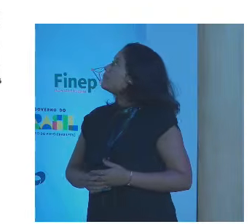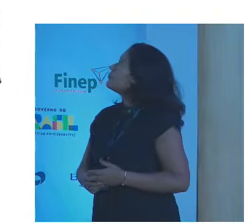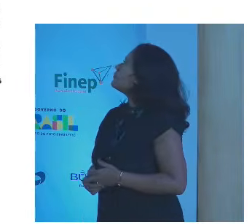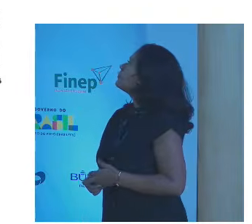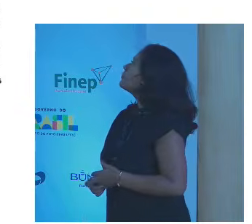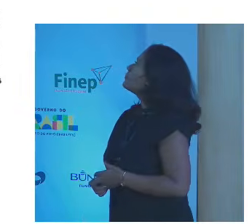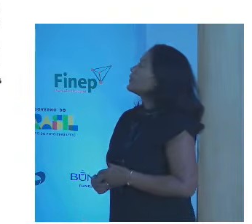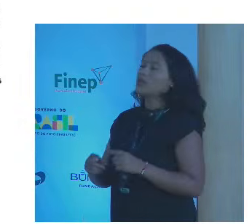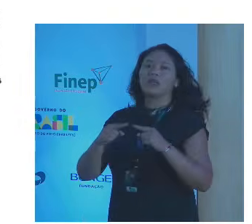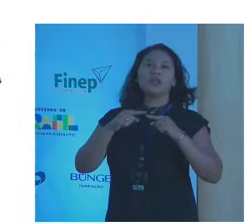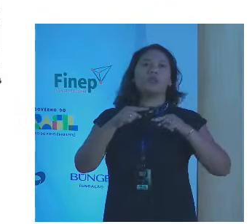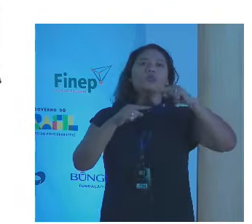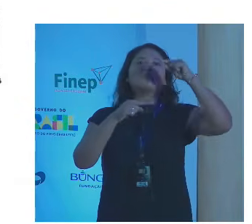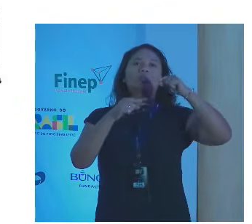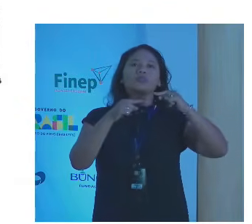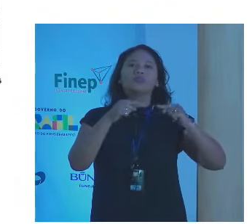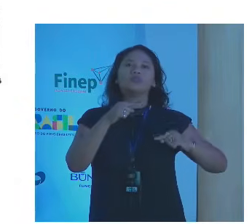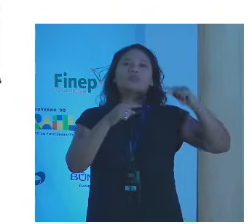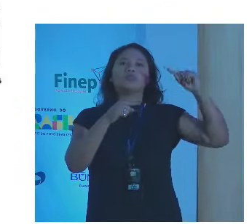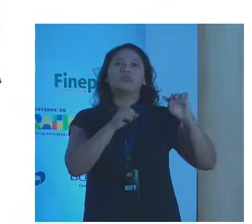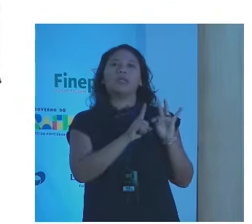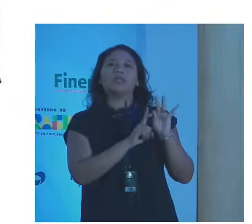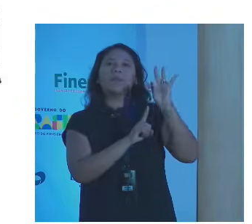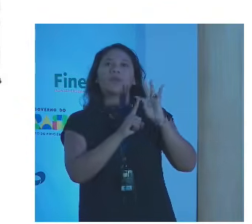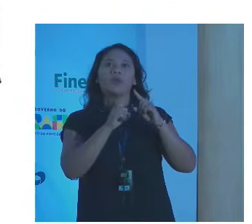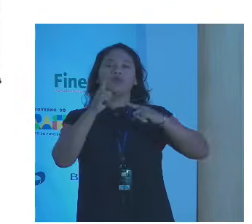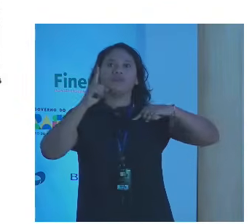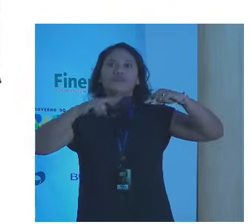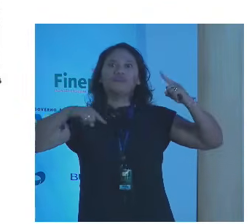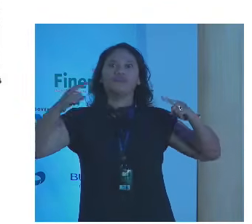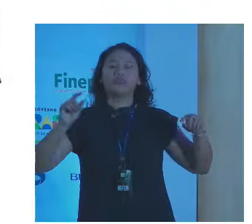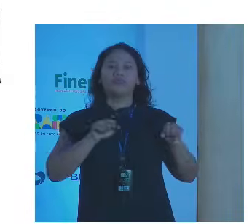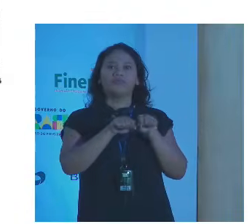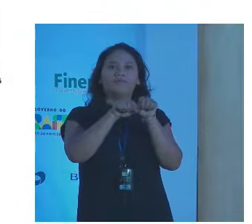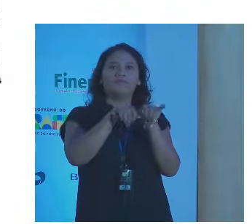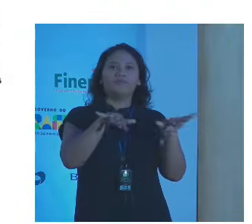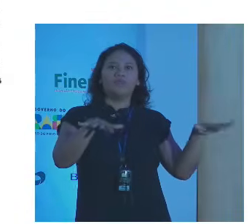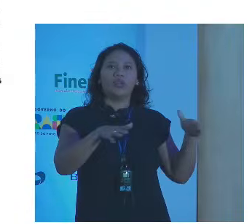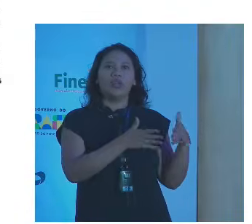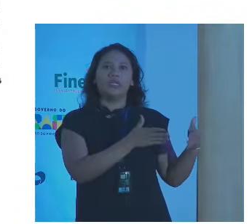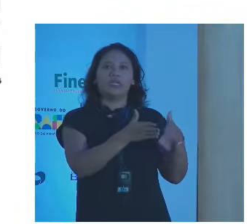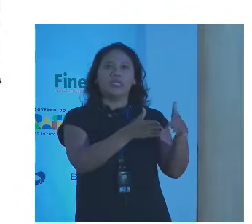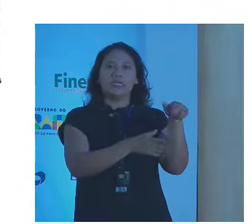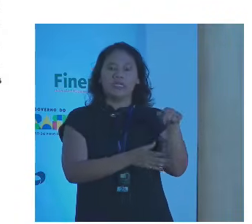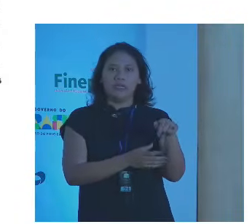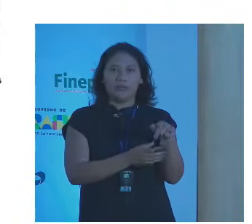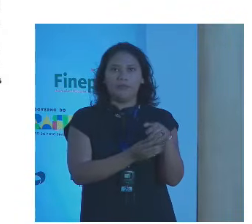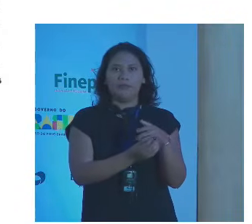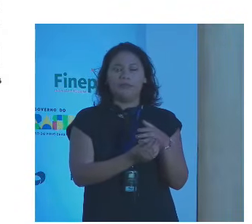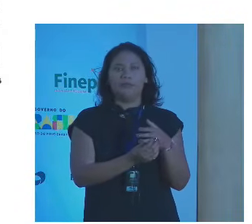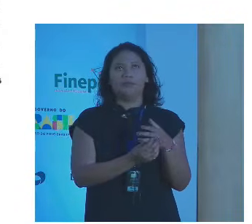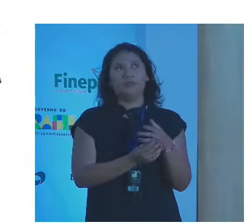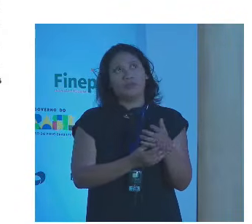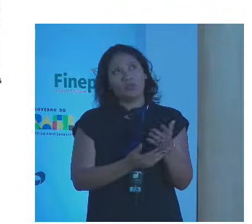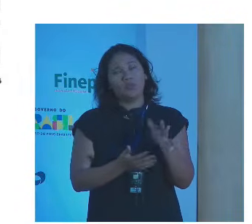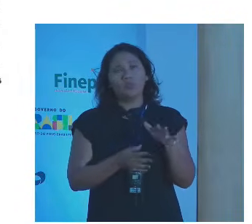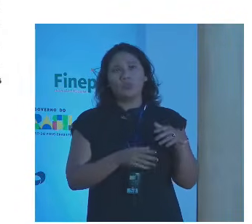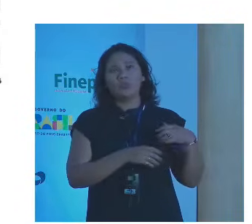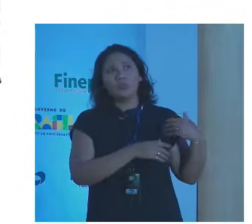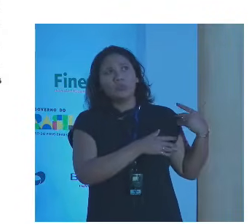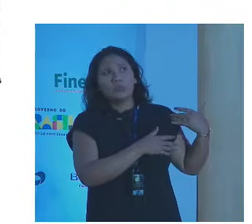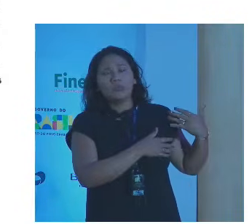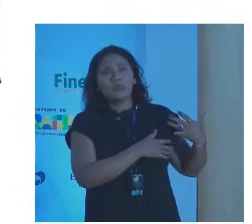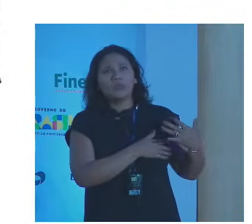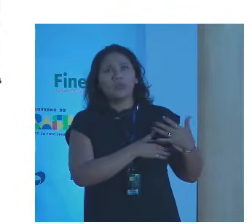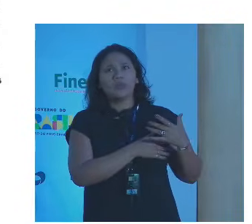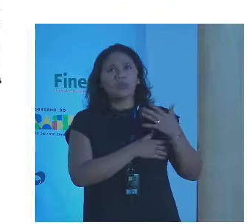a variação da temperatura superficial na região da foz do Amazonas, esses 6 pontos aqui, nos últimos,